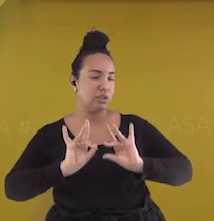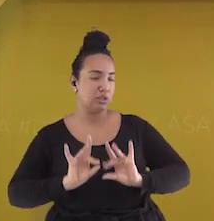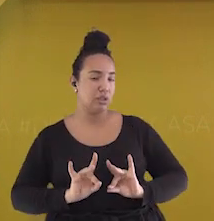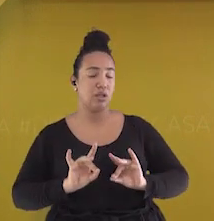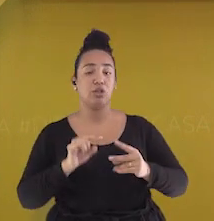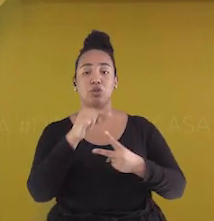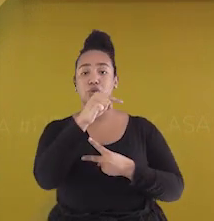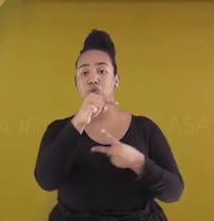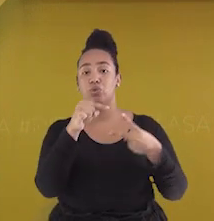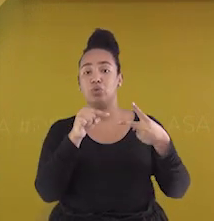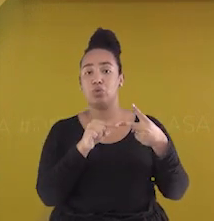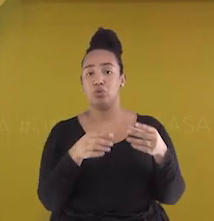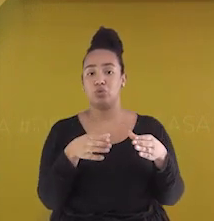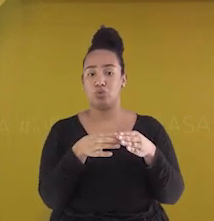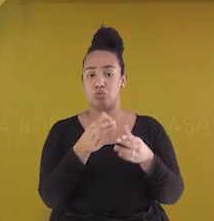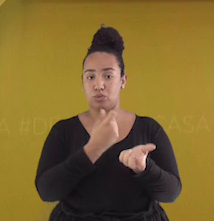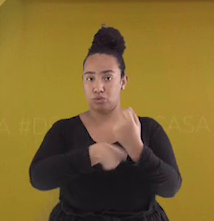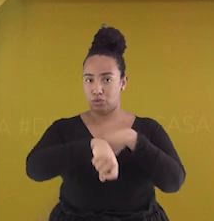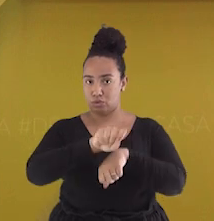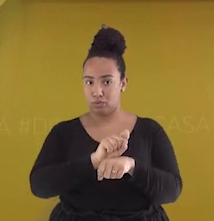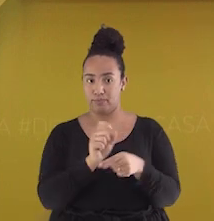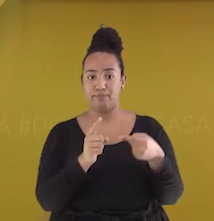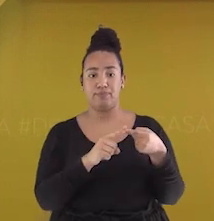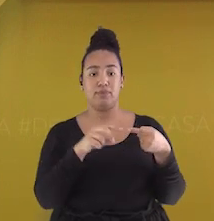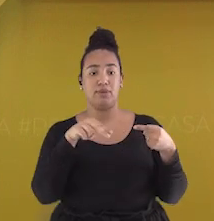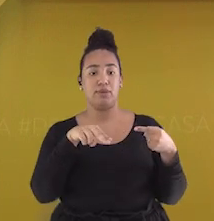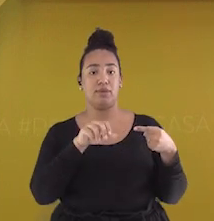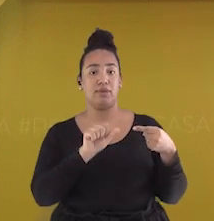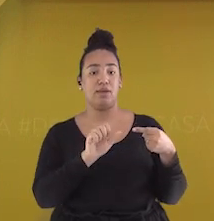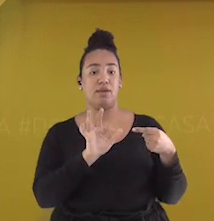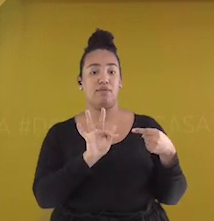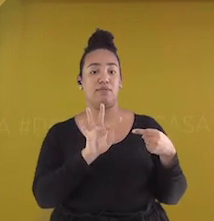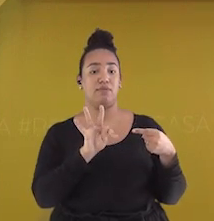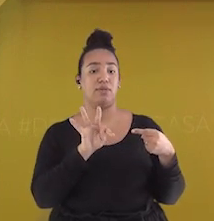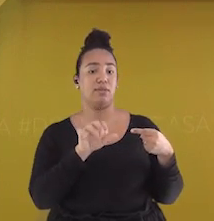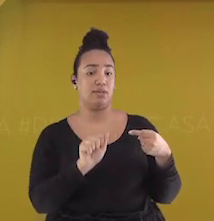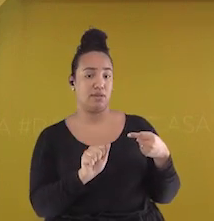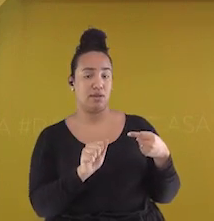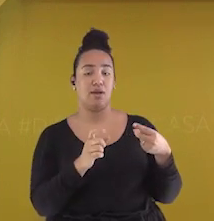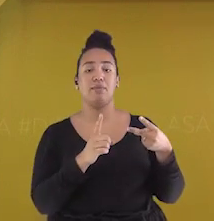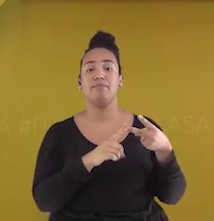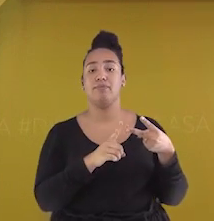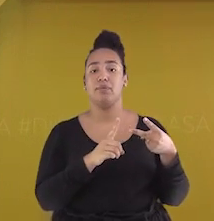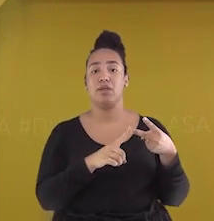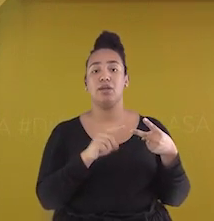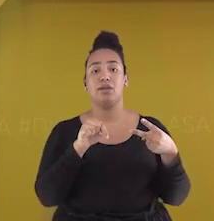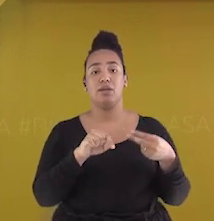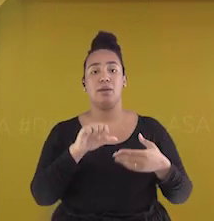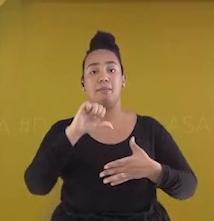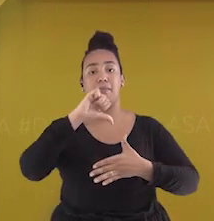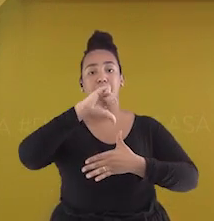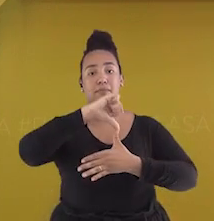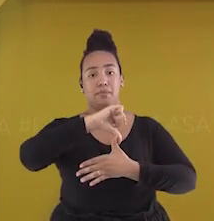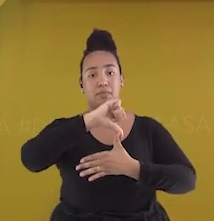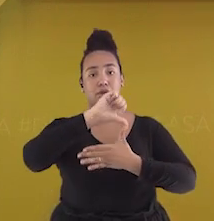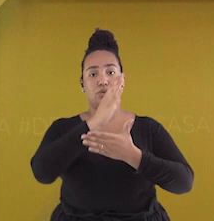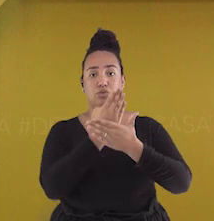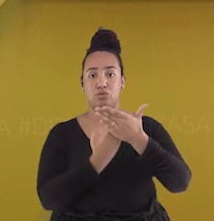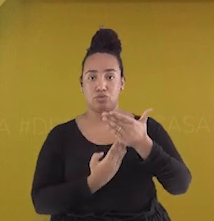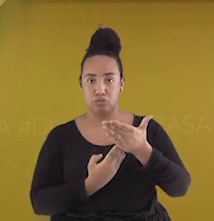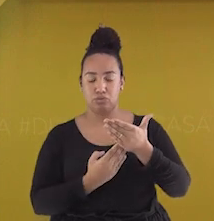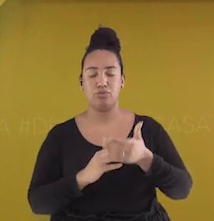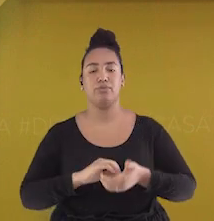detalhes sobre dois blocos econômicos, o NAFTA e o Mercosul. NAFTA, ou Acordo de